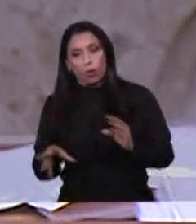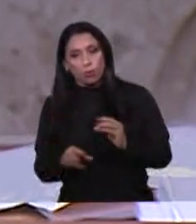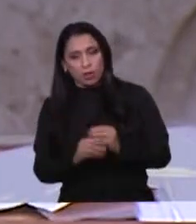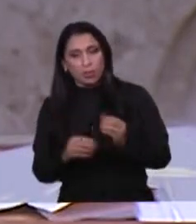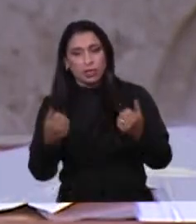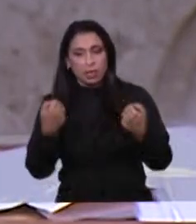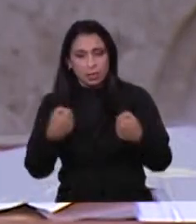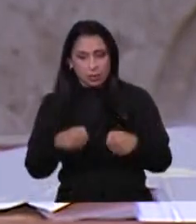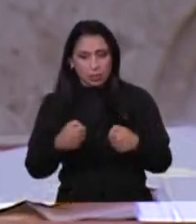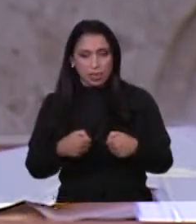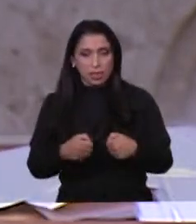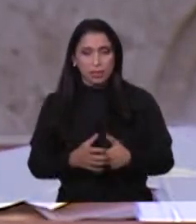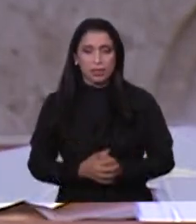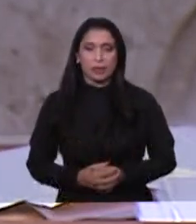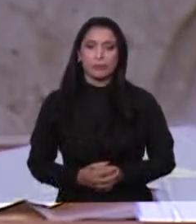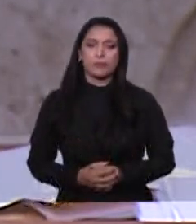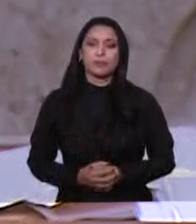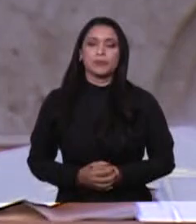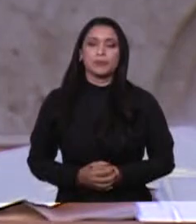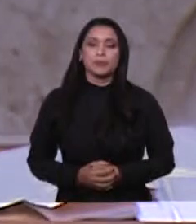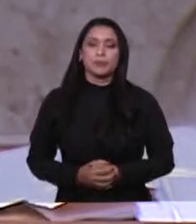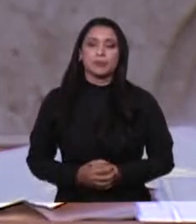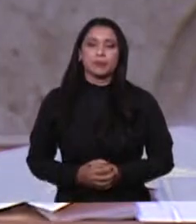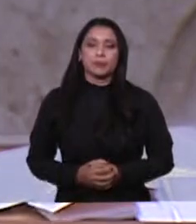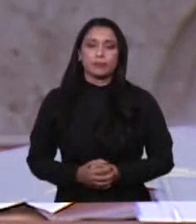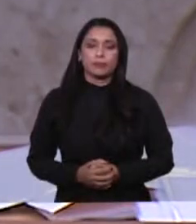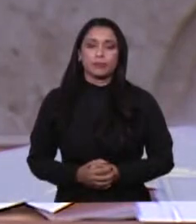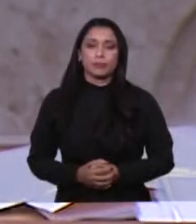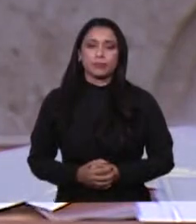caso. É isso.